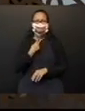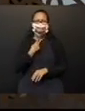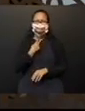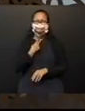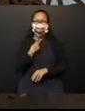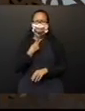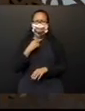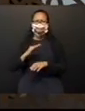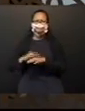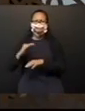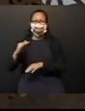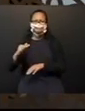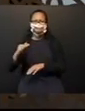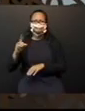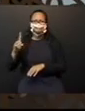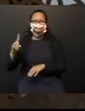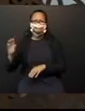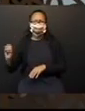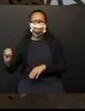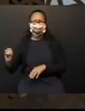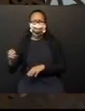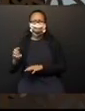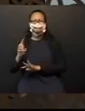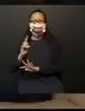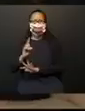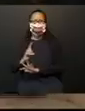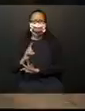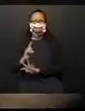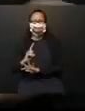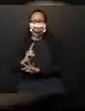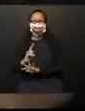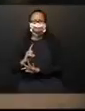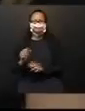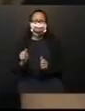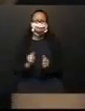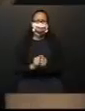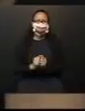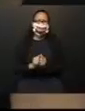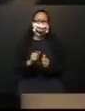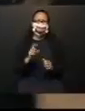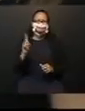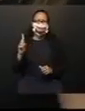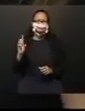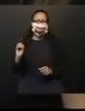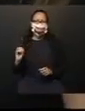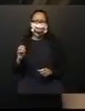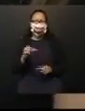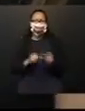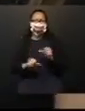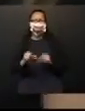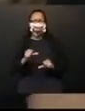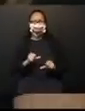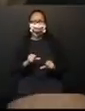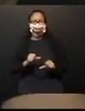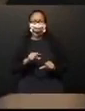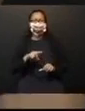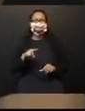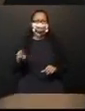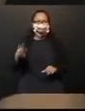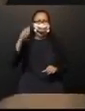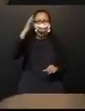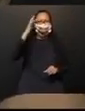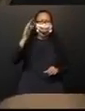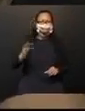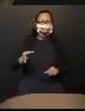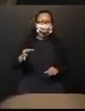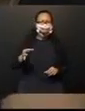que 9, do que 10 aqui na dezena, né? Quando junta 10, eu tenho que trocar. Claro, vocês estão certinhos. Então, o que a